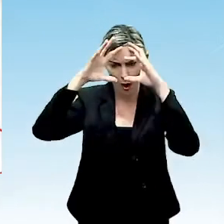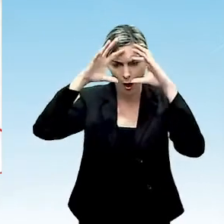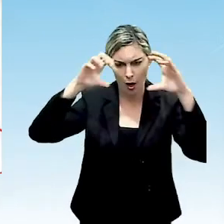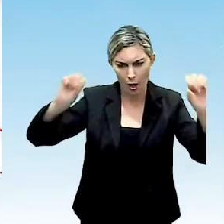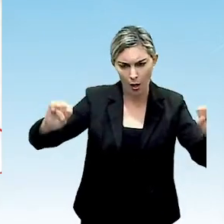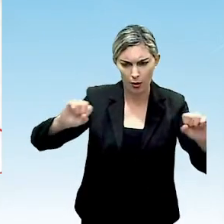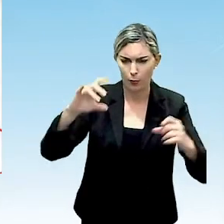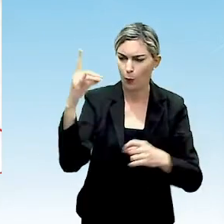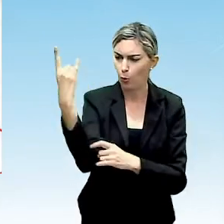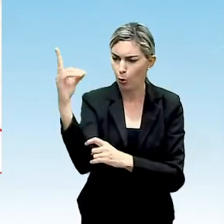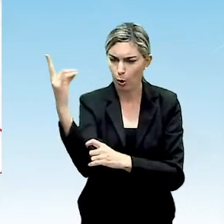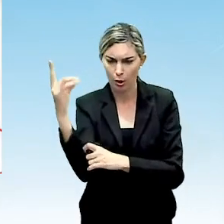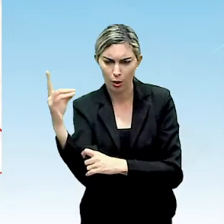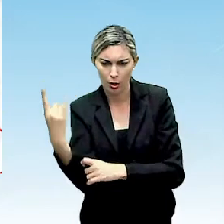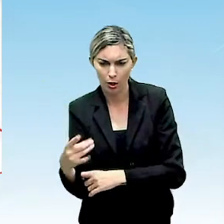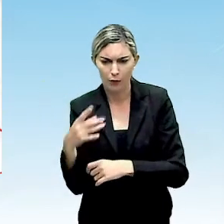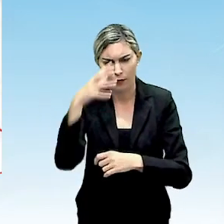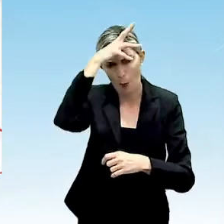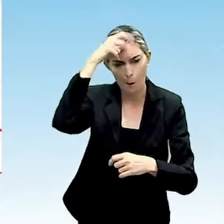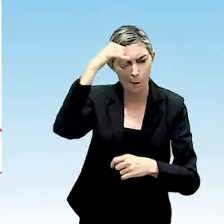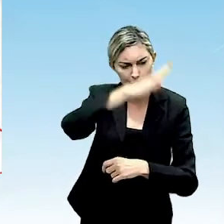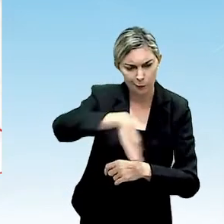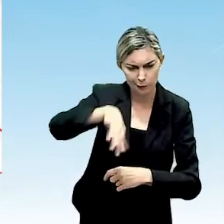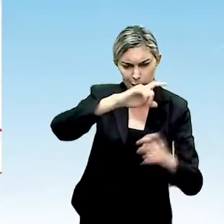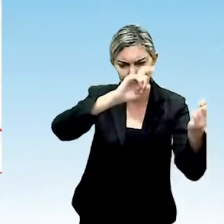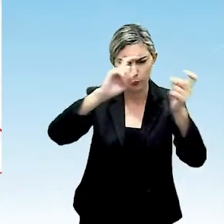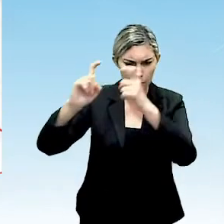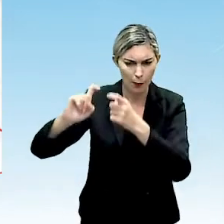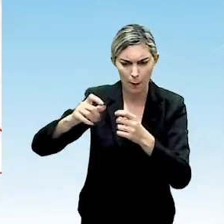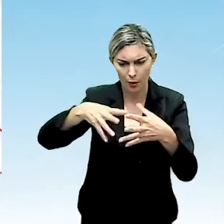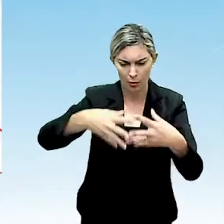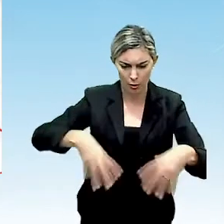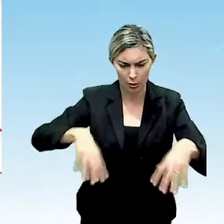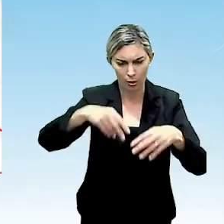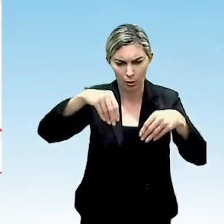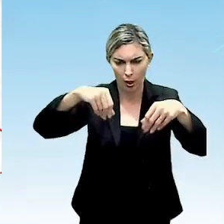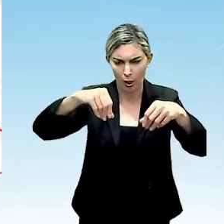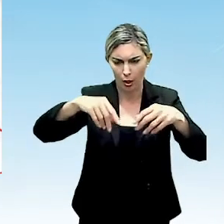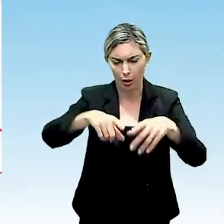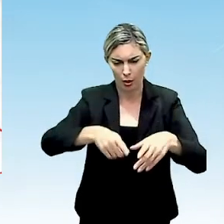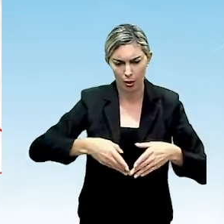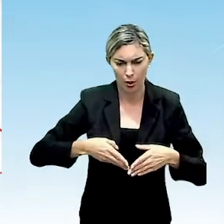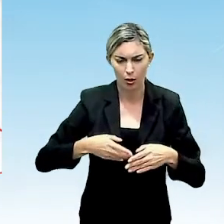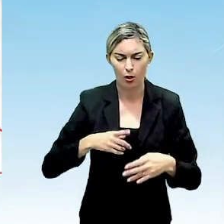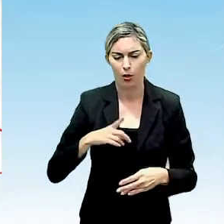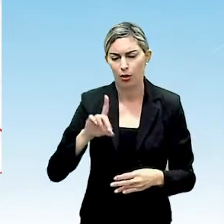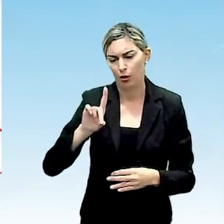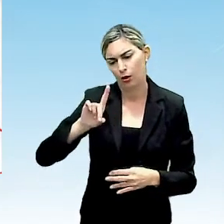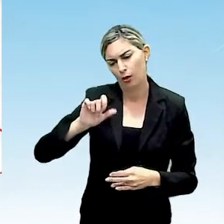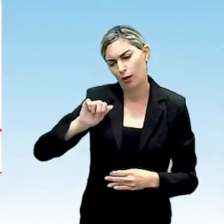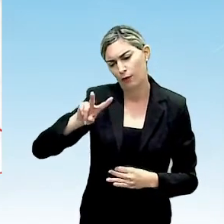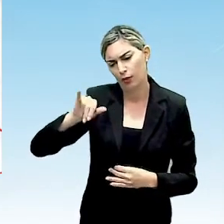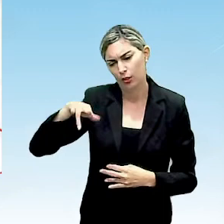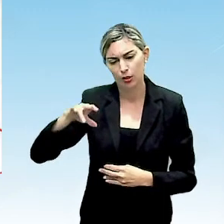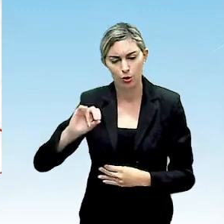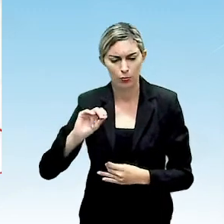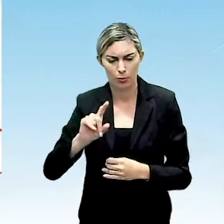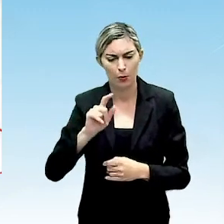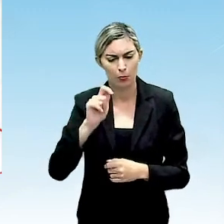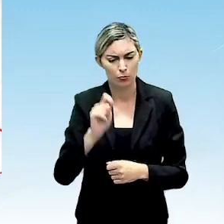enfim. É um período que vai ser marcado também pela questão do darwinismo social, ou